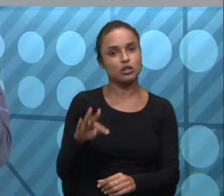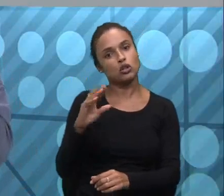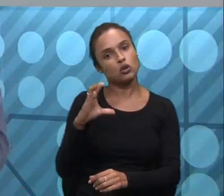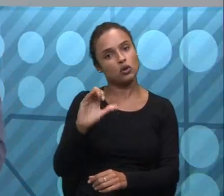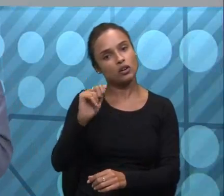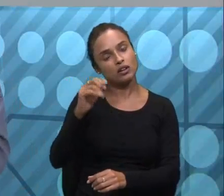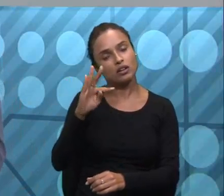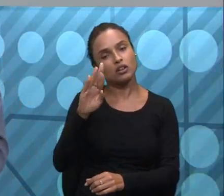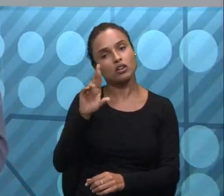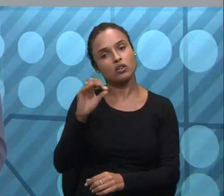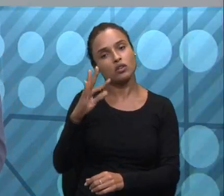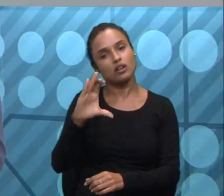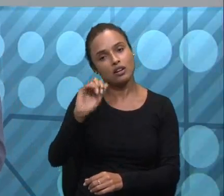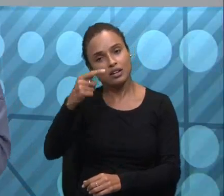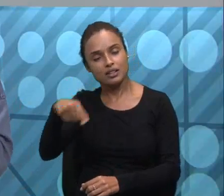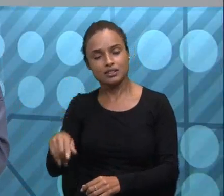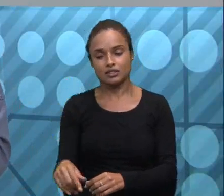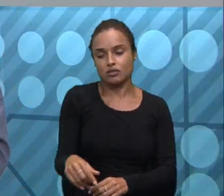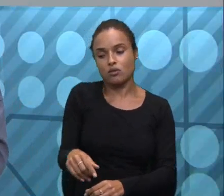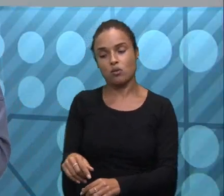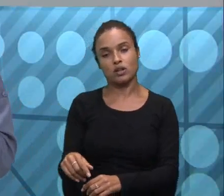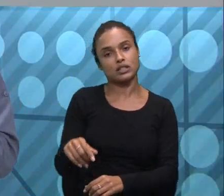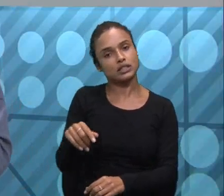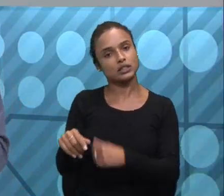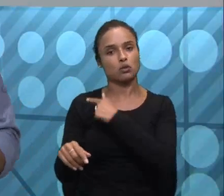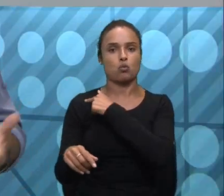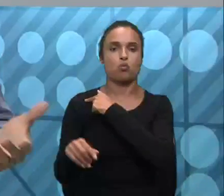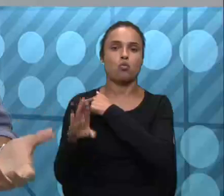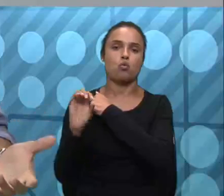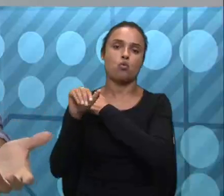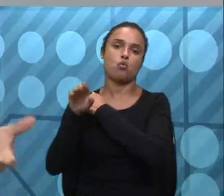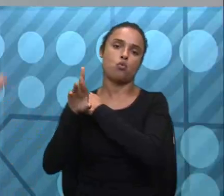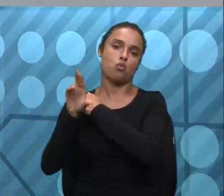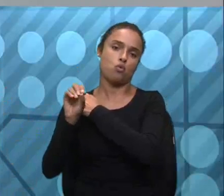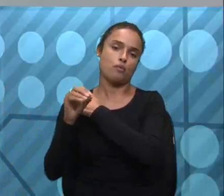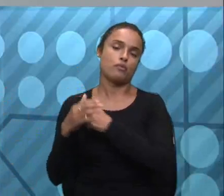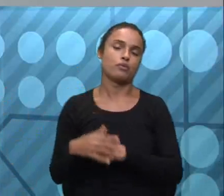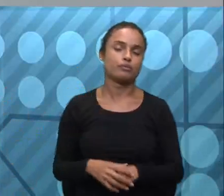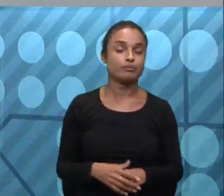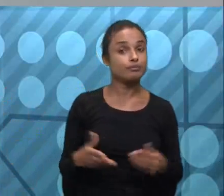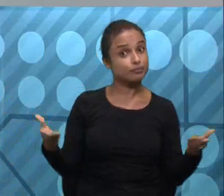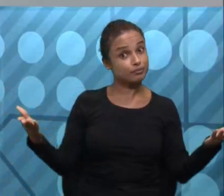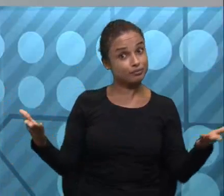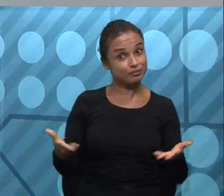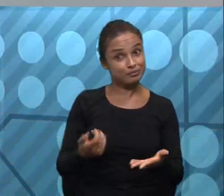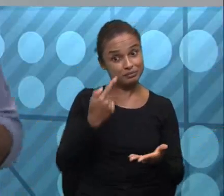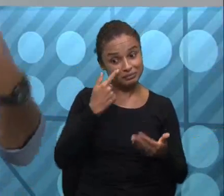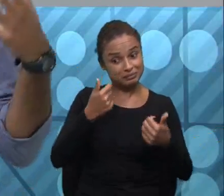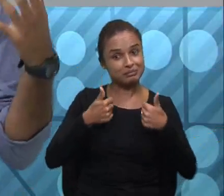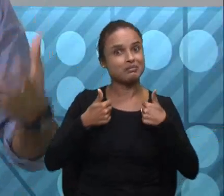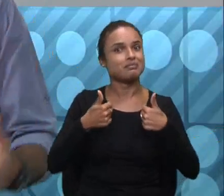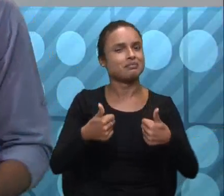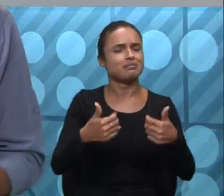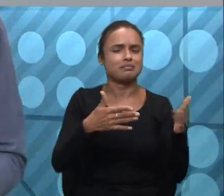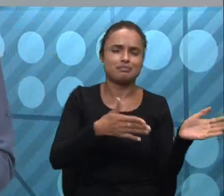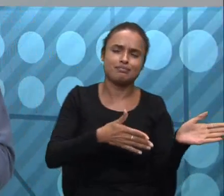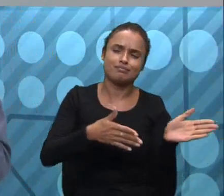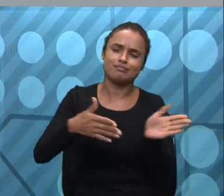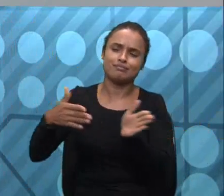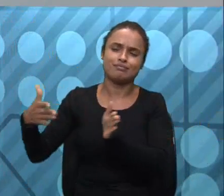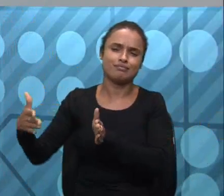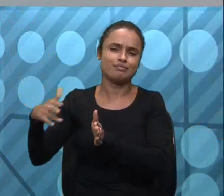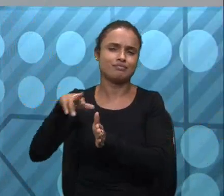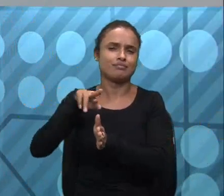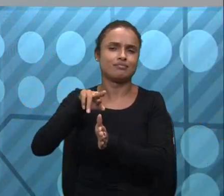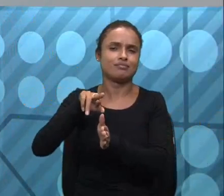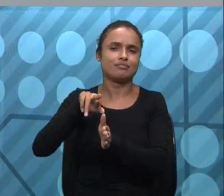aí de Palmas, Tocantins, um abraço para vocês. Obrigado pela participação. Bom, beleza. Tá ótimo. Várias